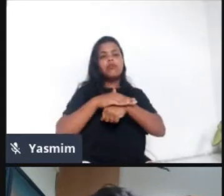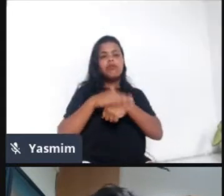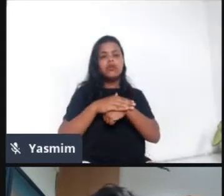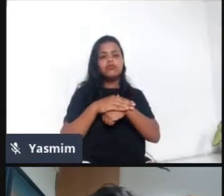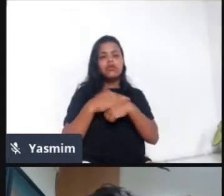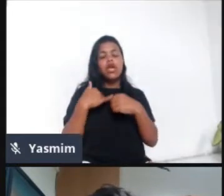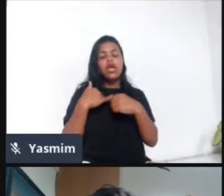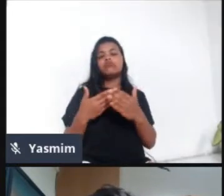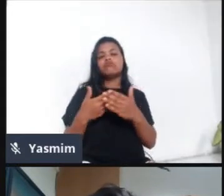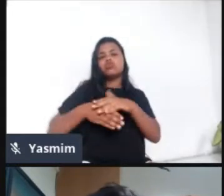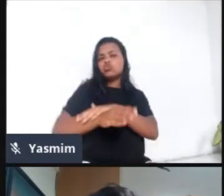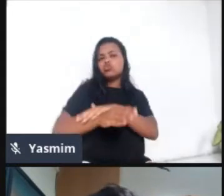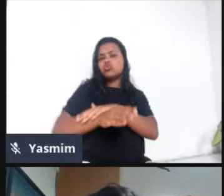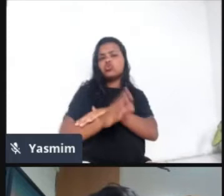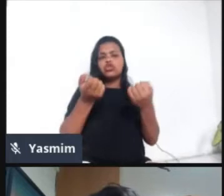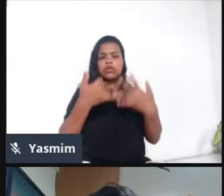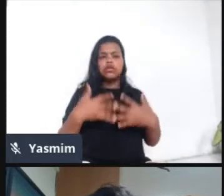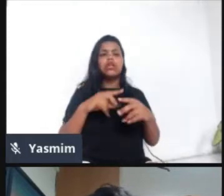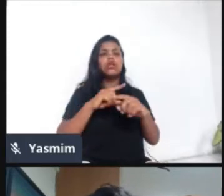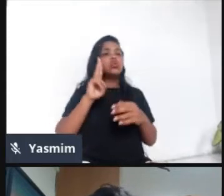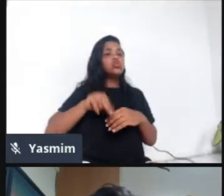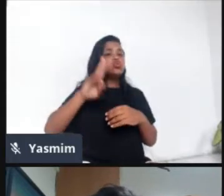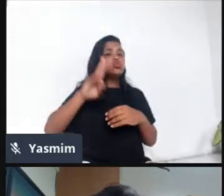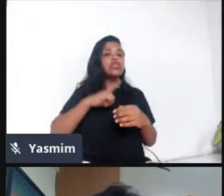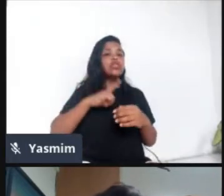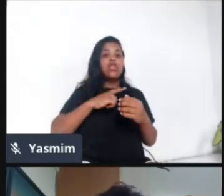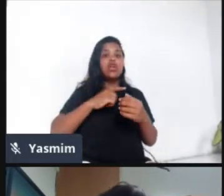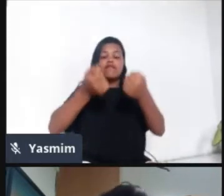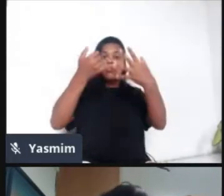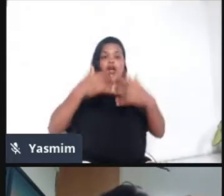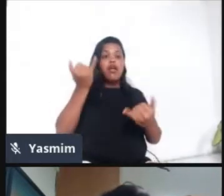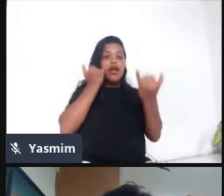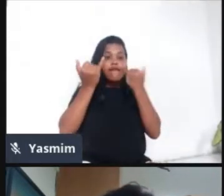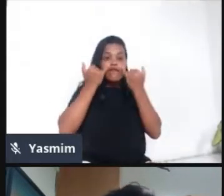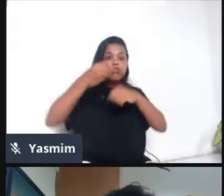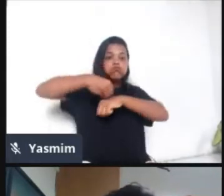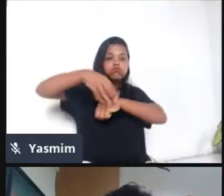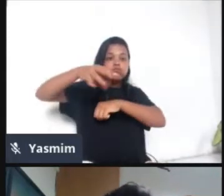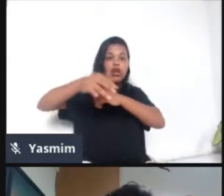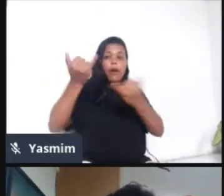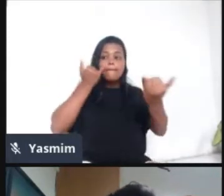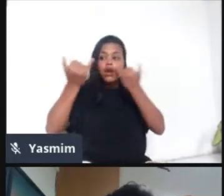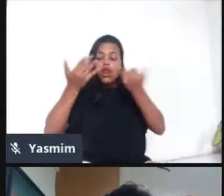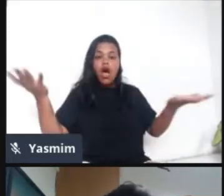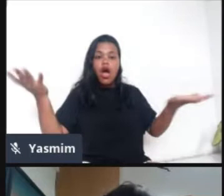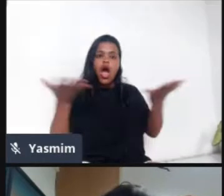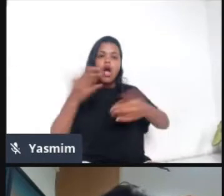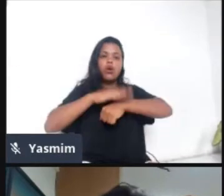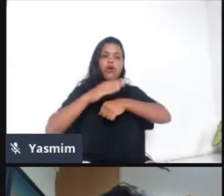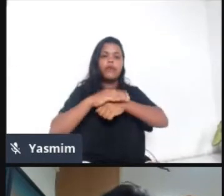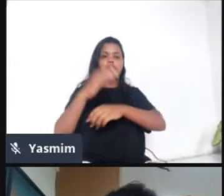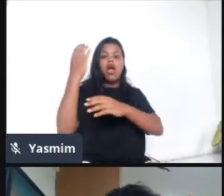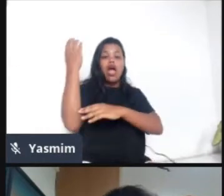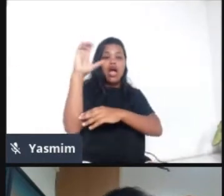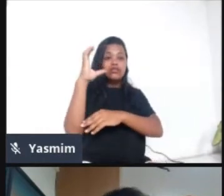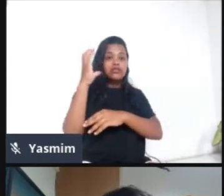que nunca se publicou tanto em tão pouco tempo como nós estamos vivendo nessa pandemia. A ciência vem se debruçando para